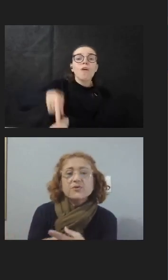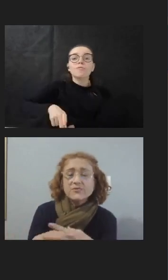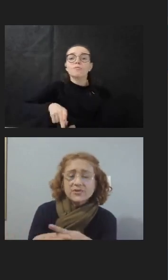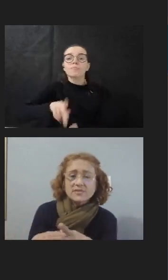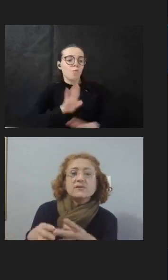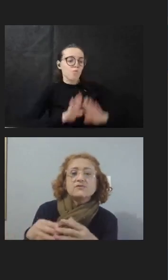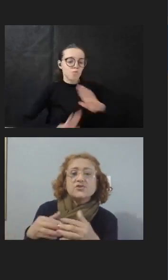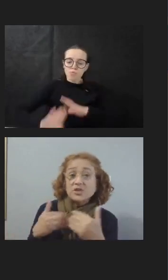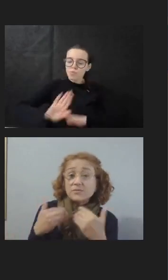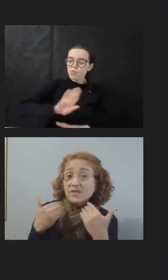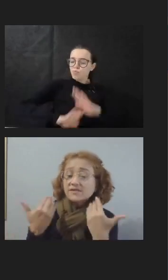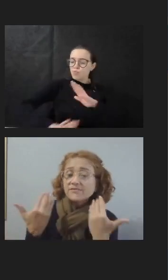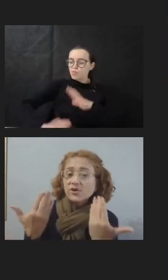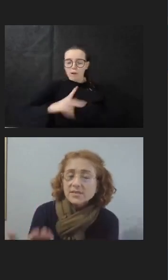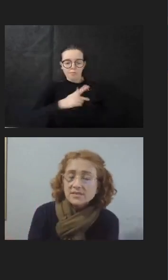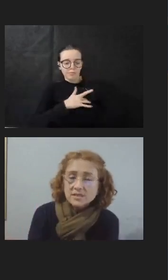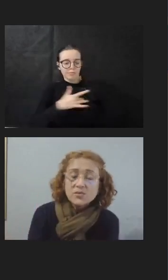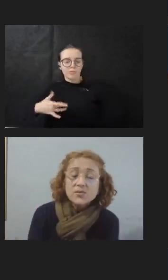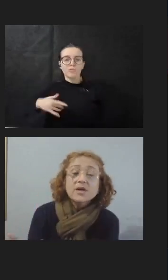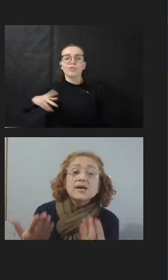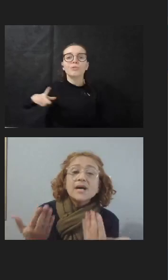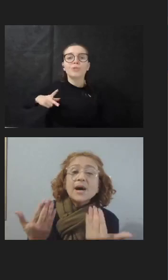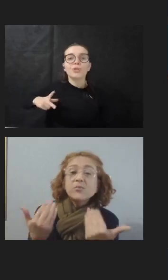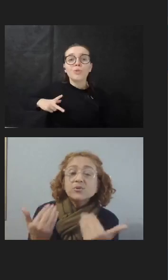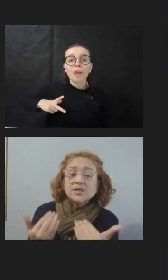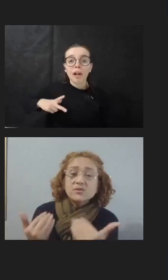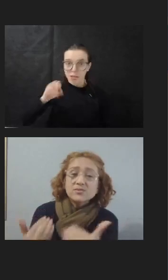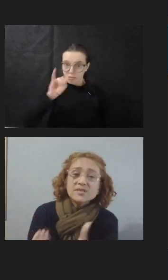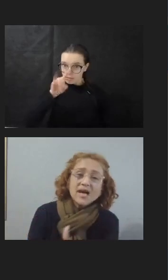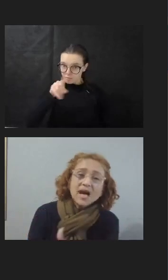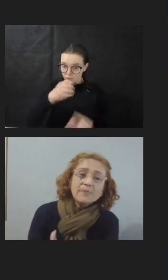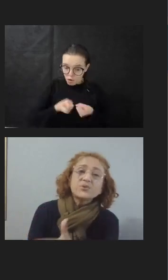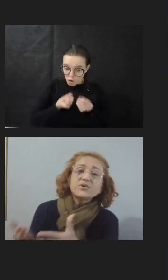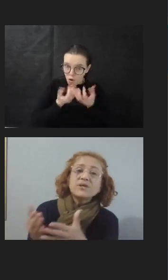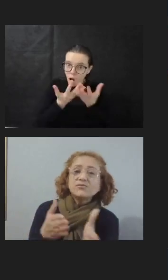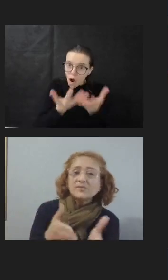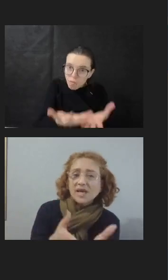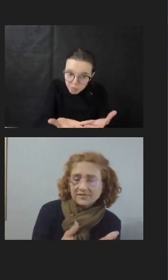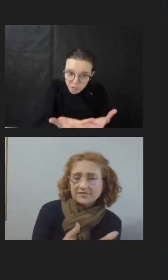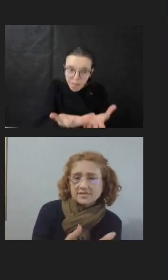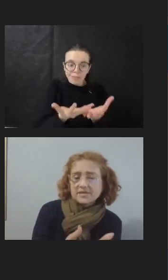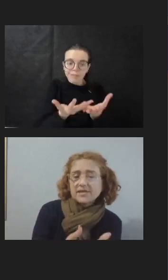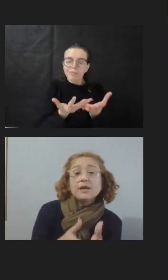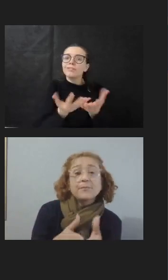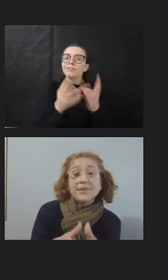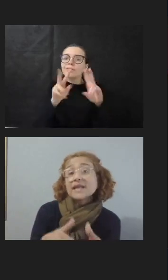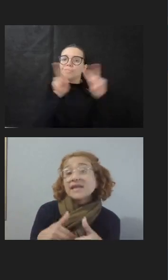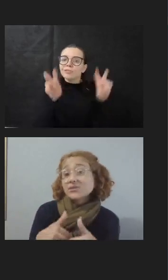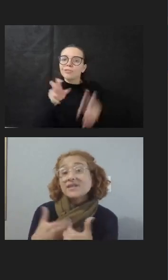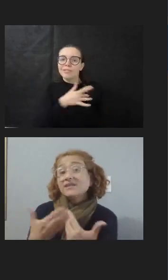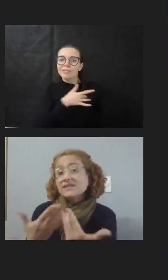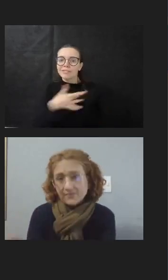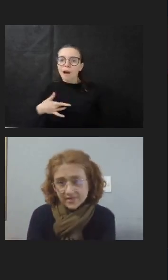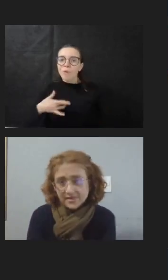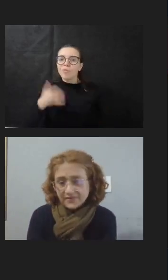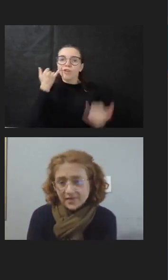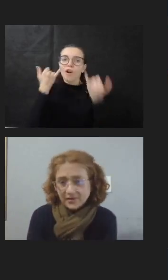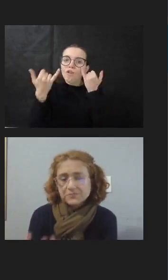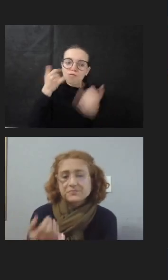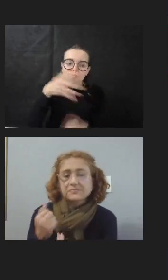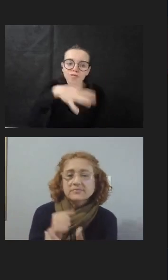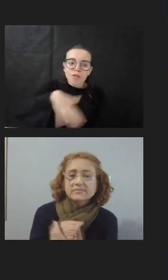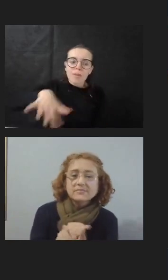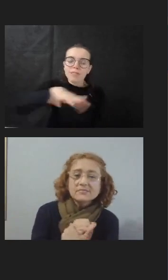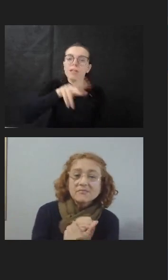Porque quando você disponibiliza informação, a população sabe o que não deve fazer, para além do que deve ser